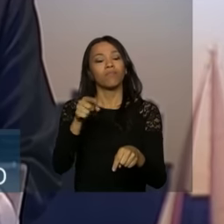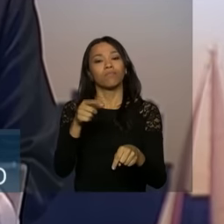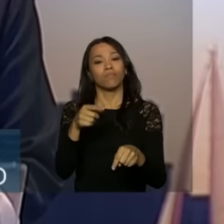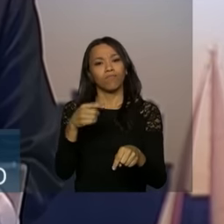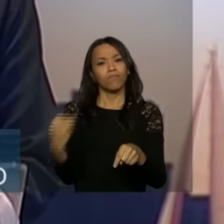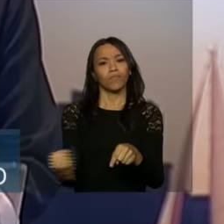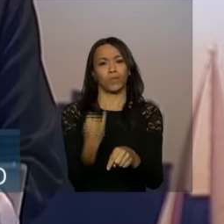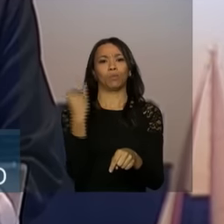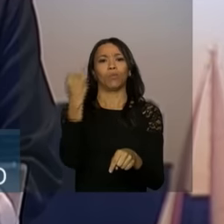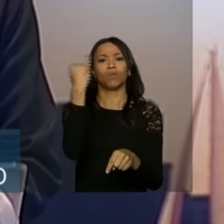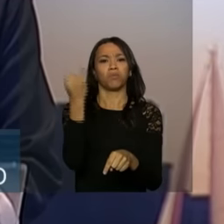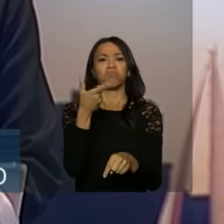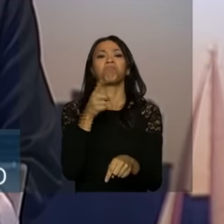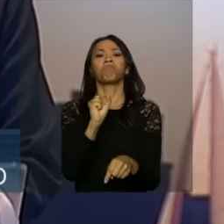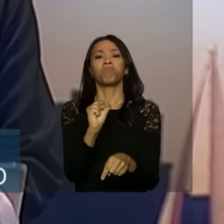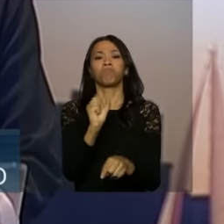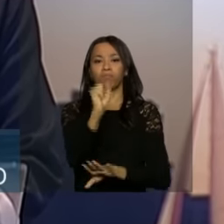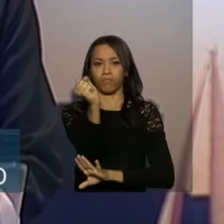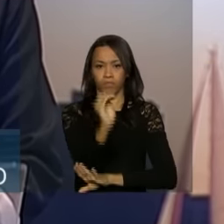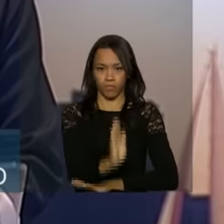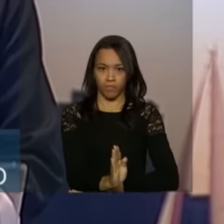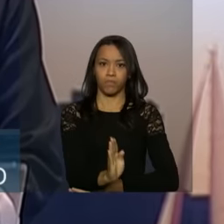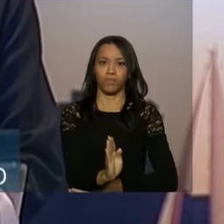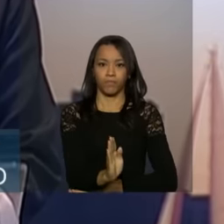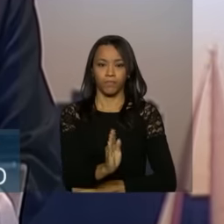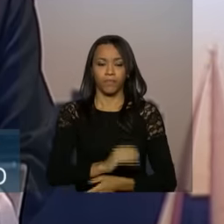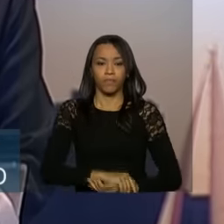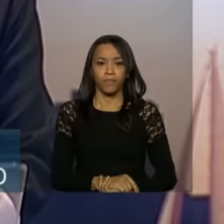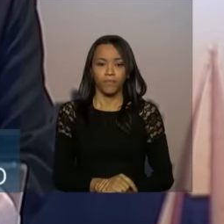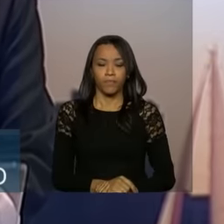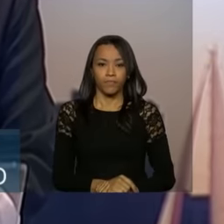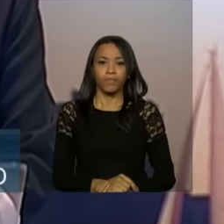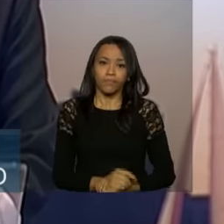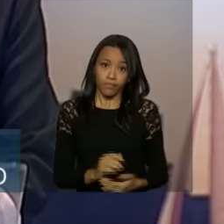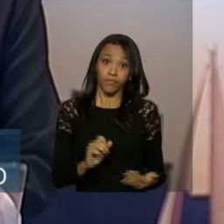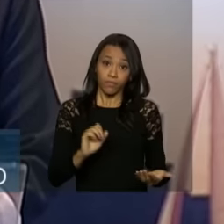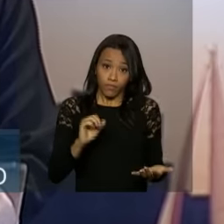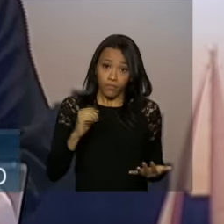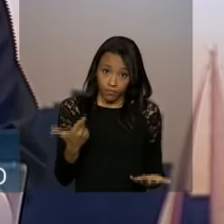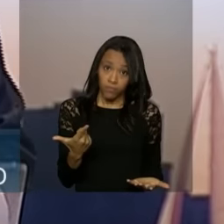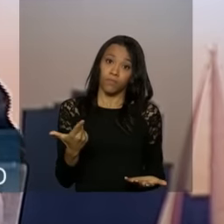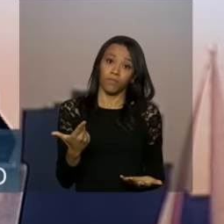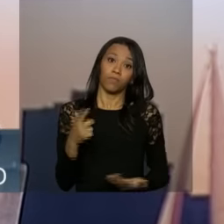importantes para o Brasil. E,